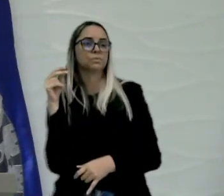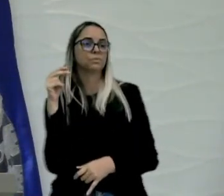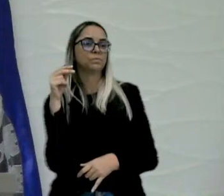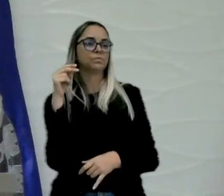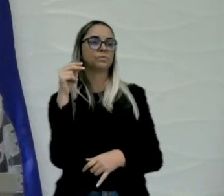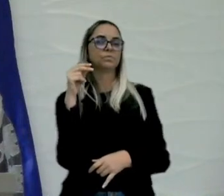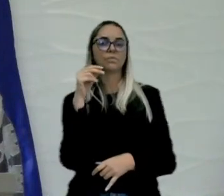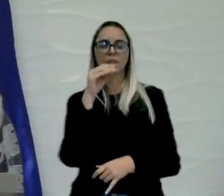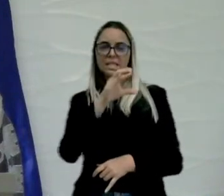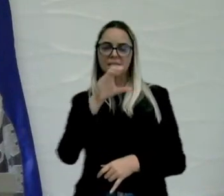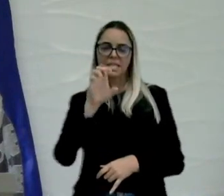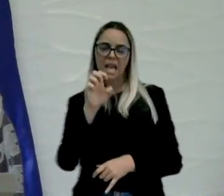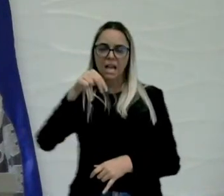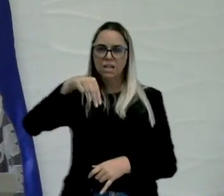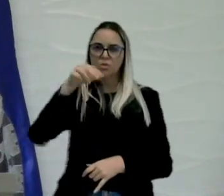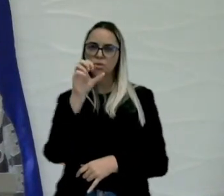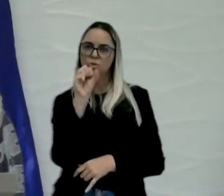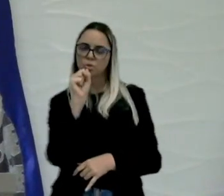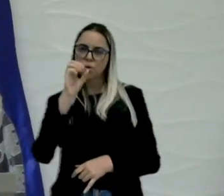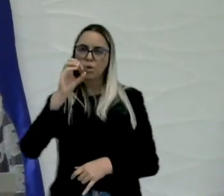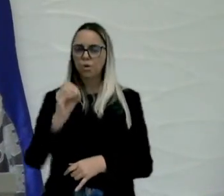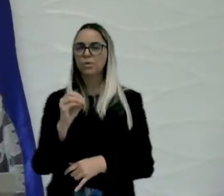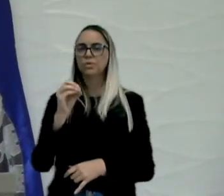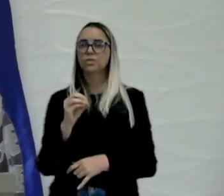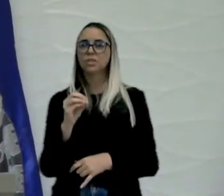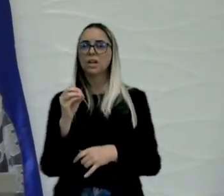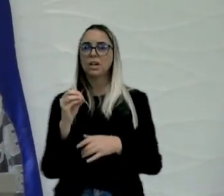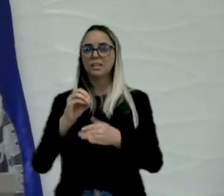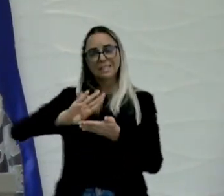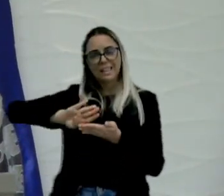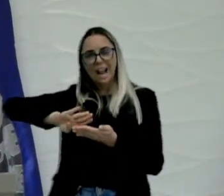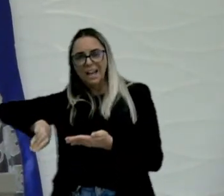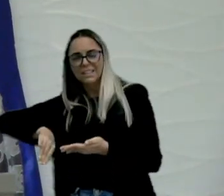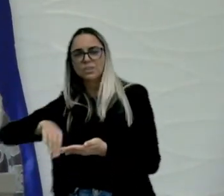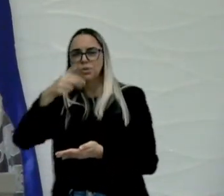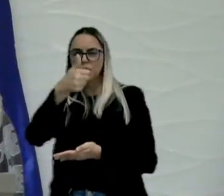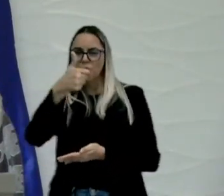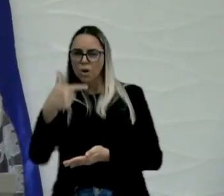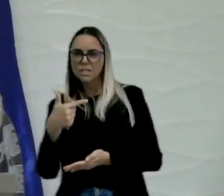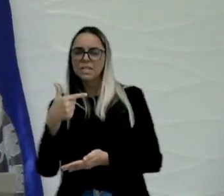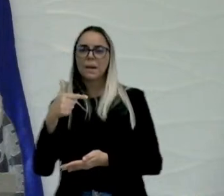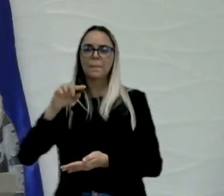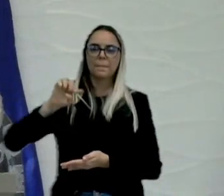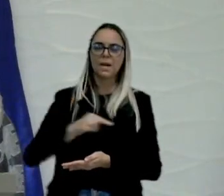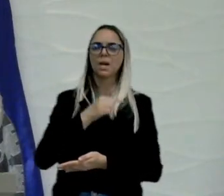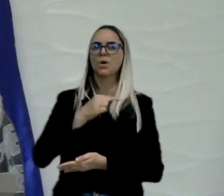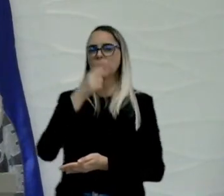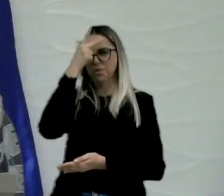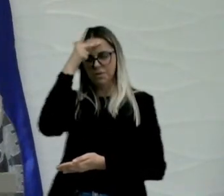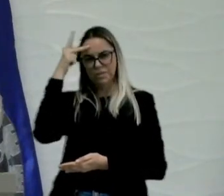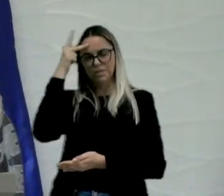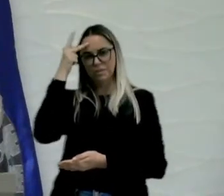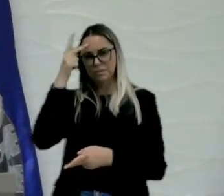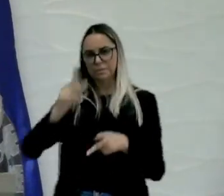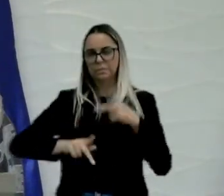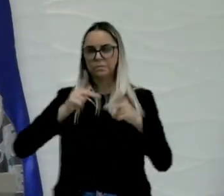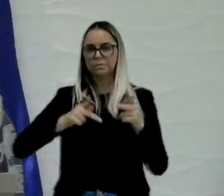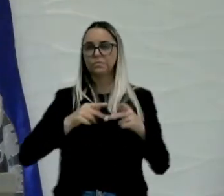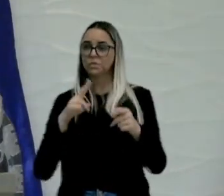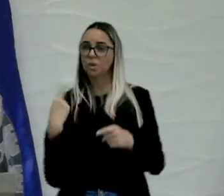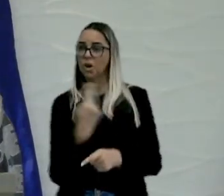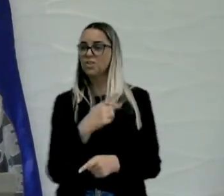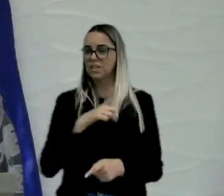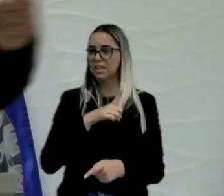tirar 12000 habitantes de São Bento nós tínhamos 6.000 habitantes passamos a ter 49 nós tínhamos